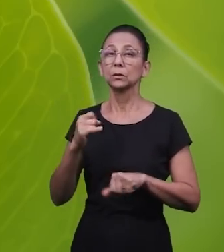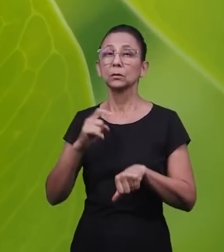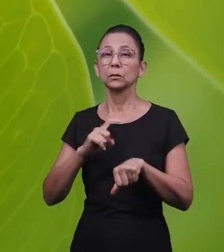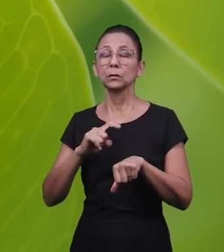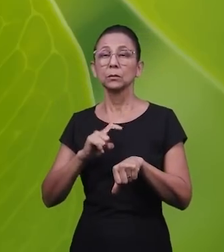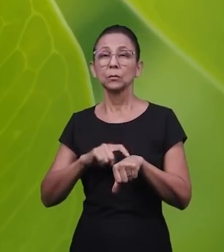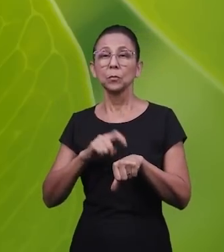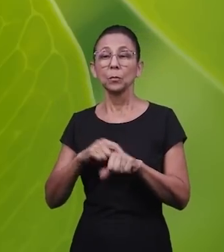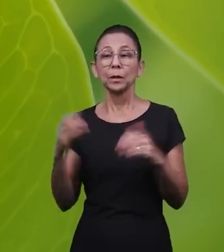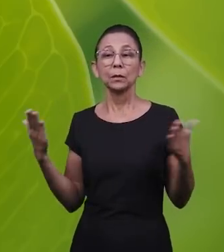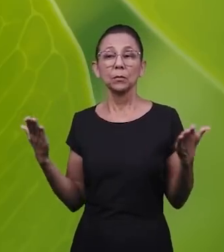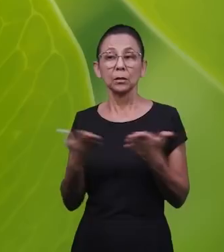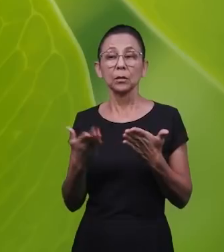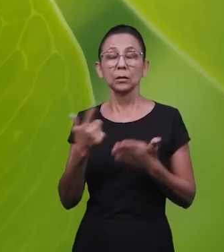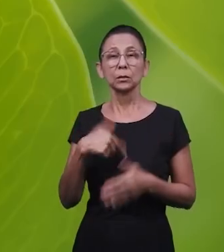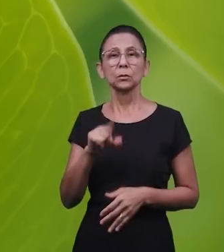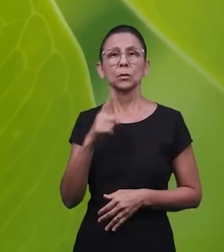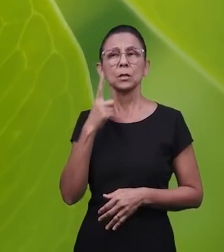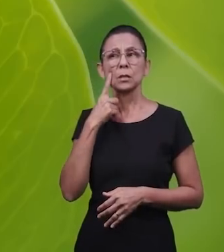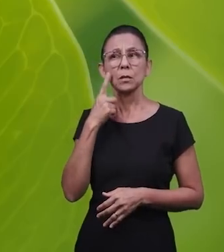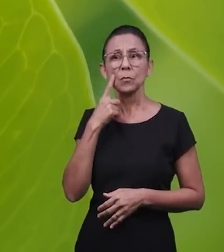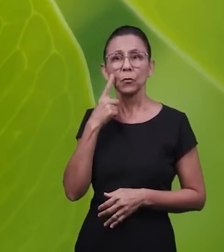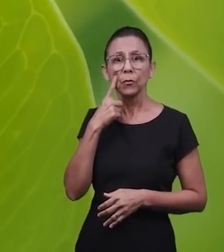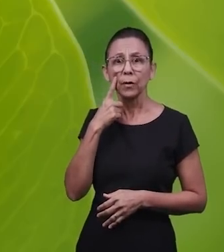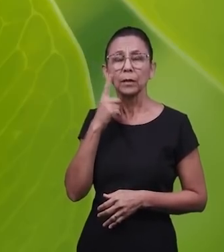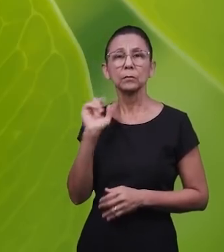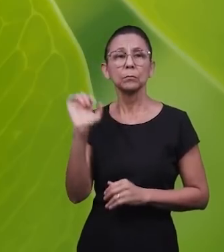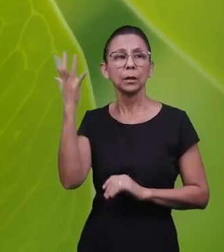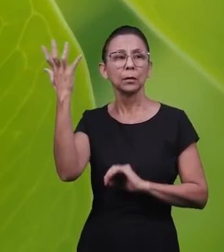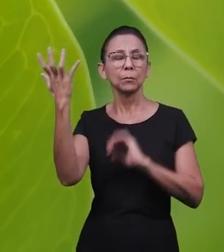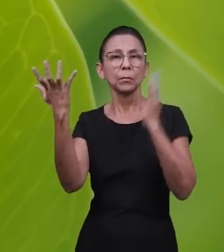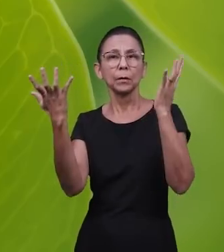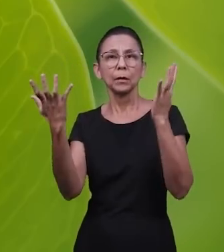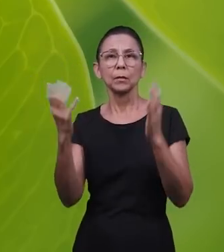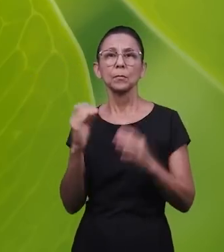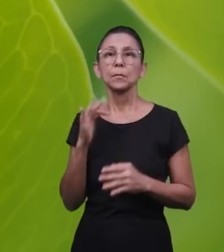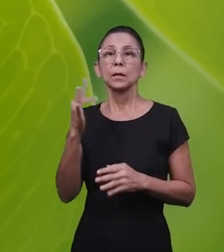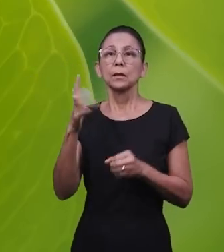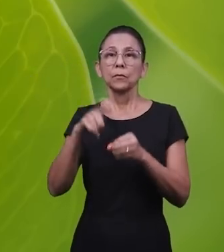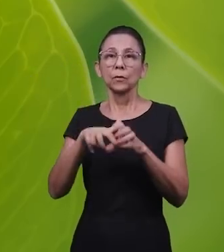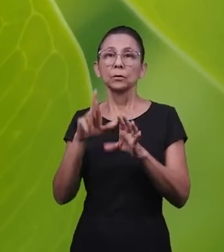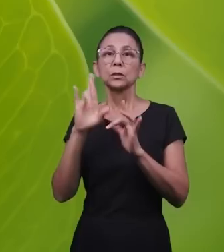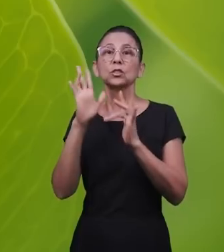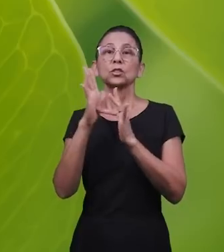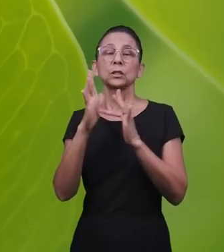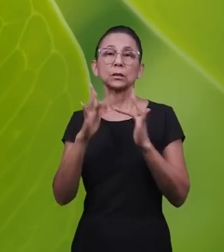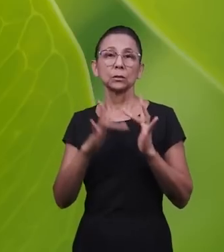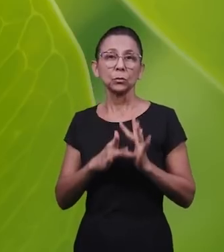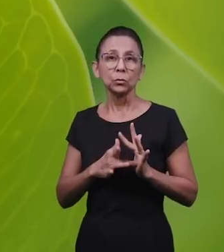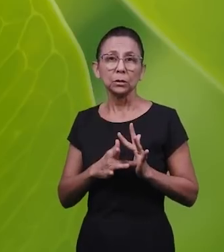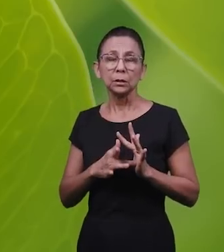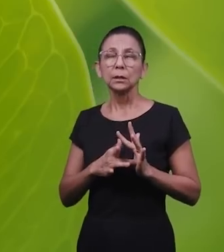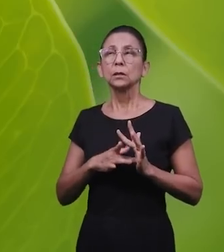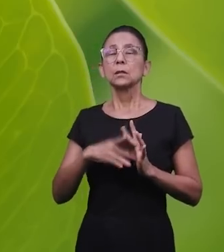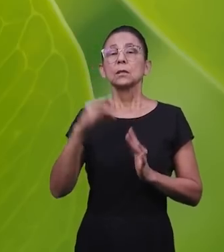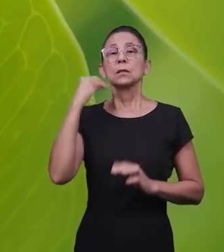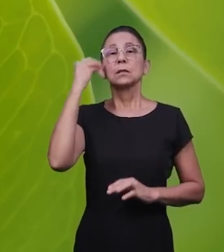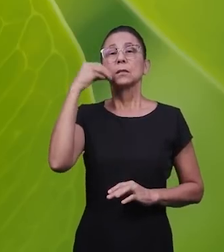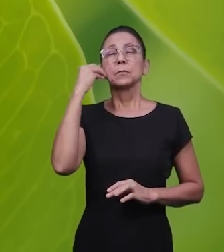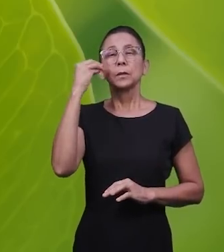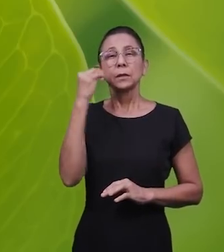dias que estamos vivendo, porque tem nos dado ciência cada dia mais desse momento, que é o momento do breve. E tem nos dado